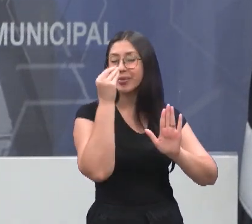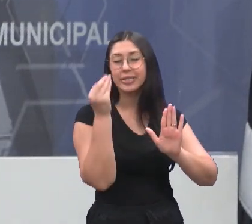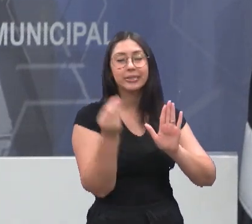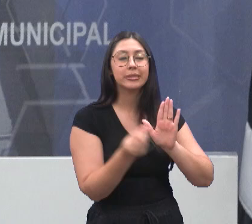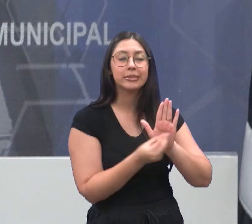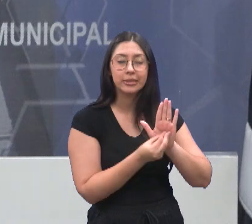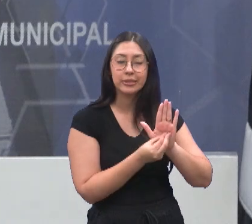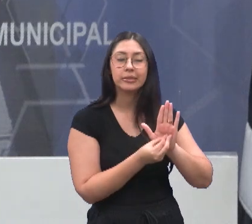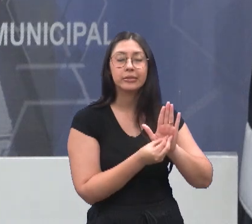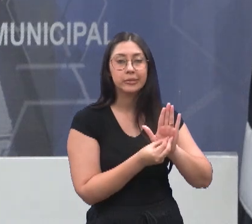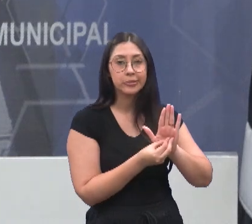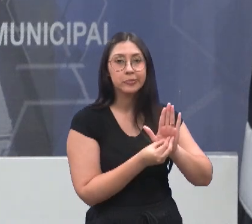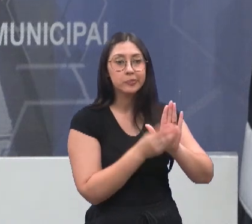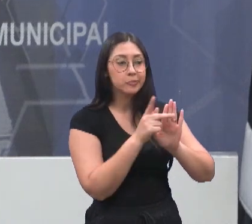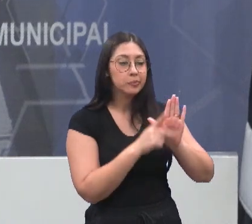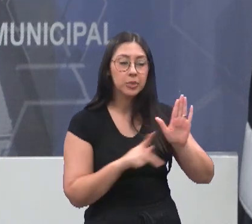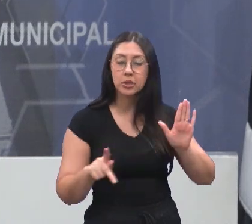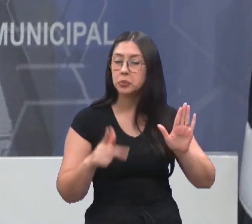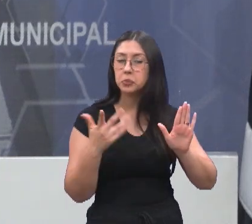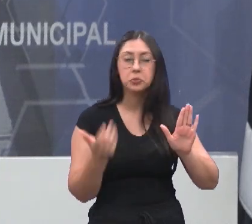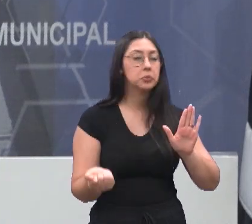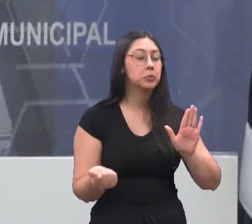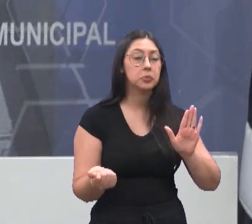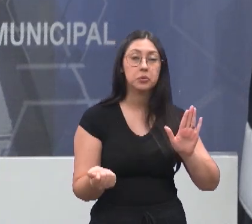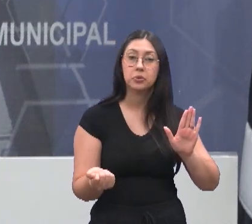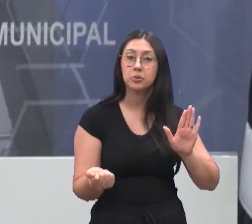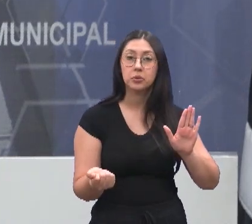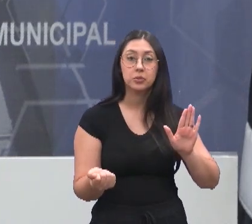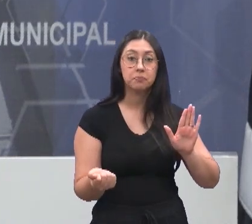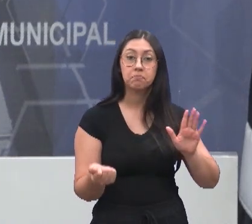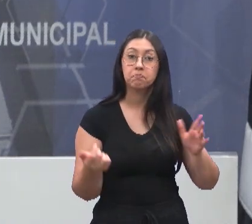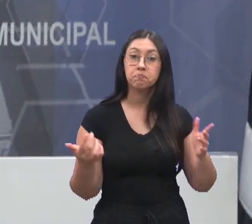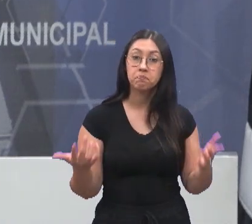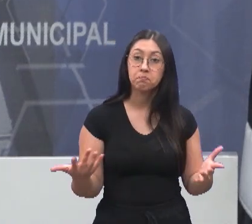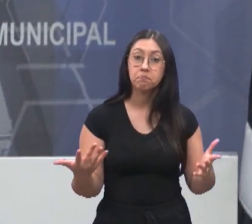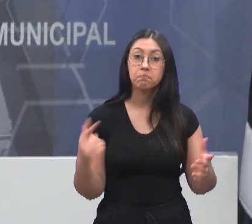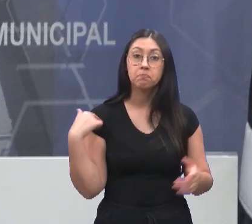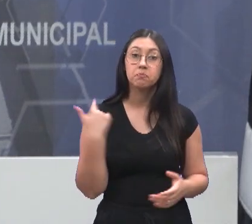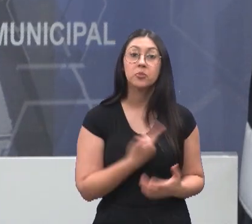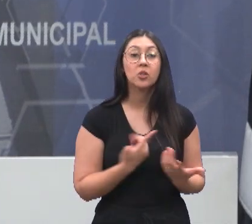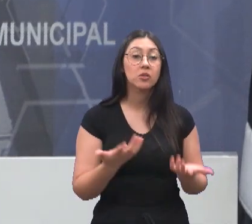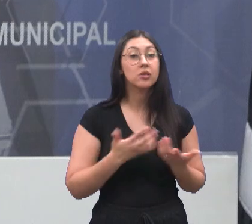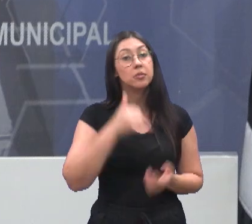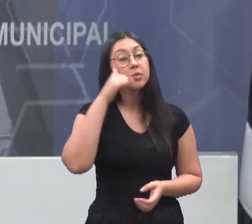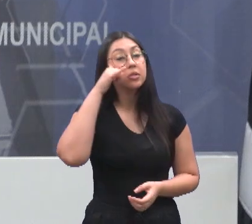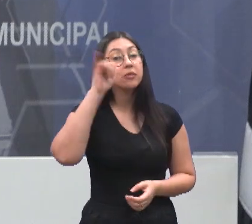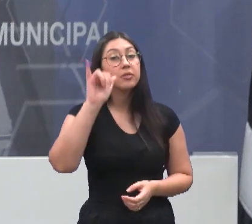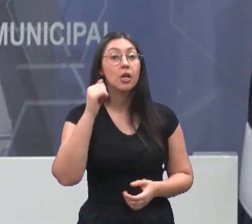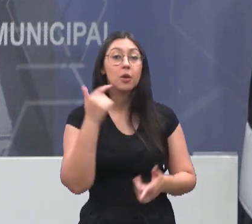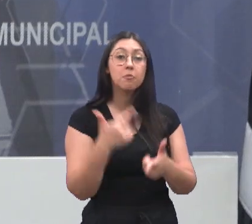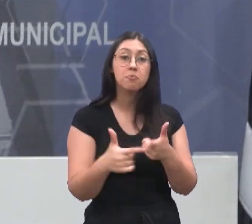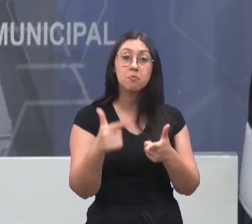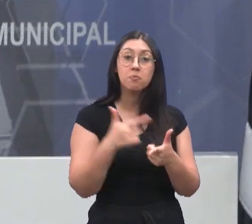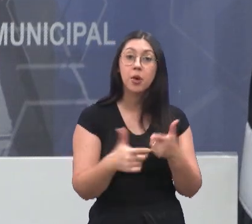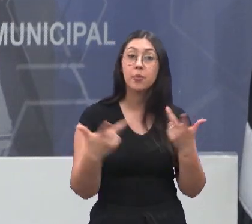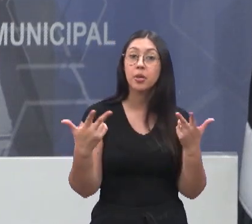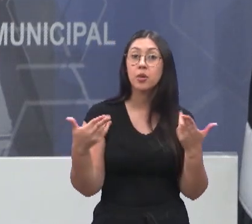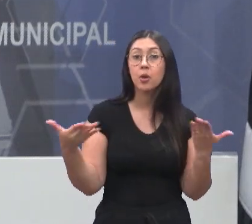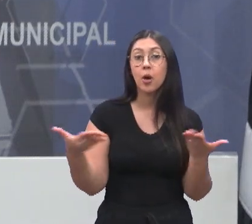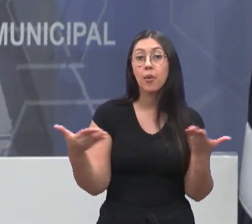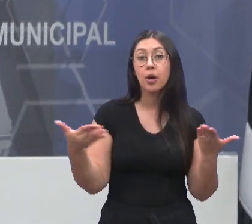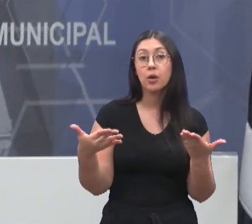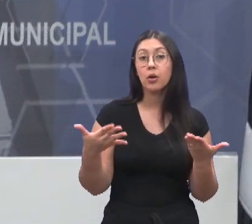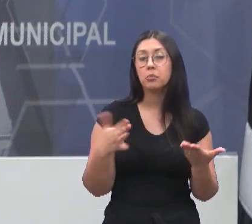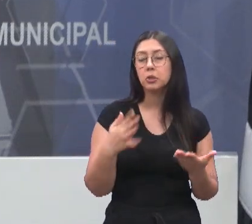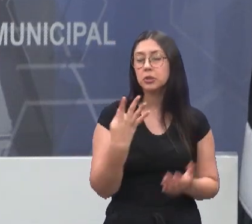a tramitação dela no projeto, né? Então, a gente quer evitar que aconteça o que está acontecendo com mais de